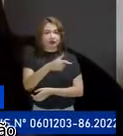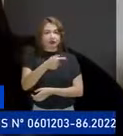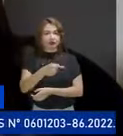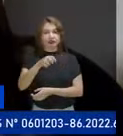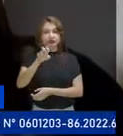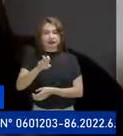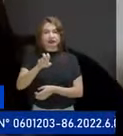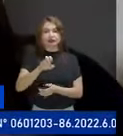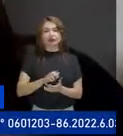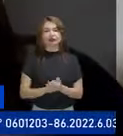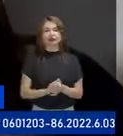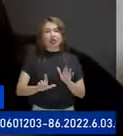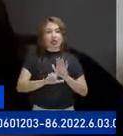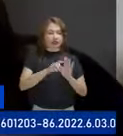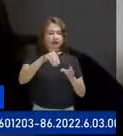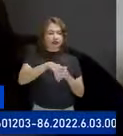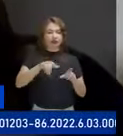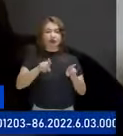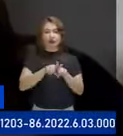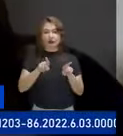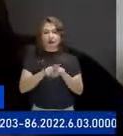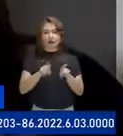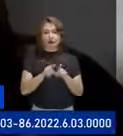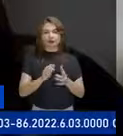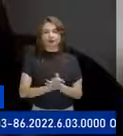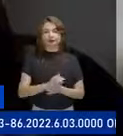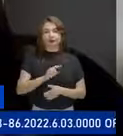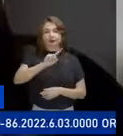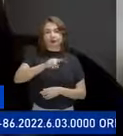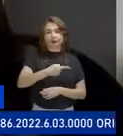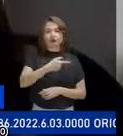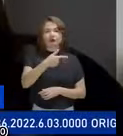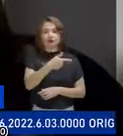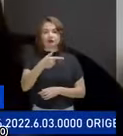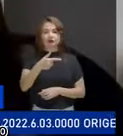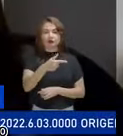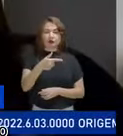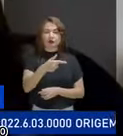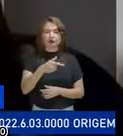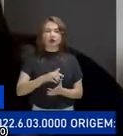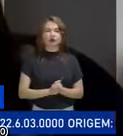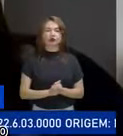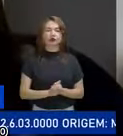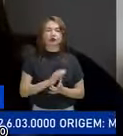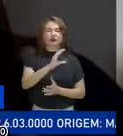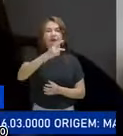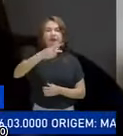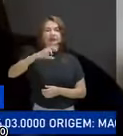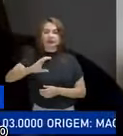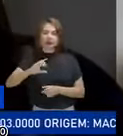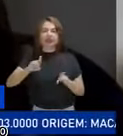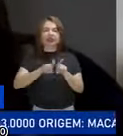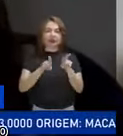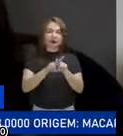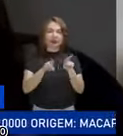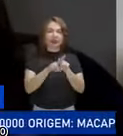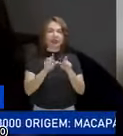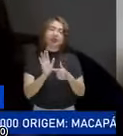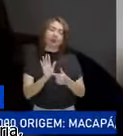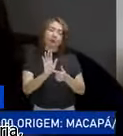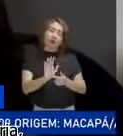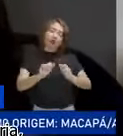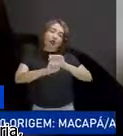275 do Código Eleitoral e 1022 do Código de Processo Civil, quando o acordo ele se manifesta